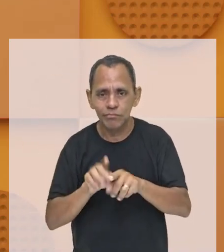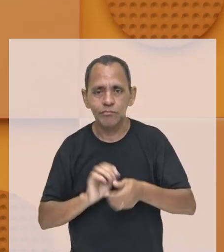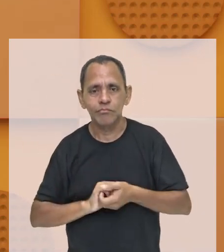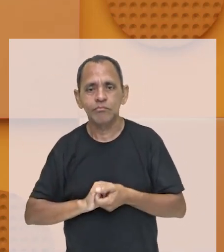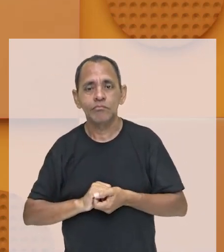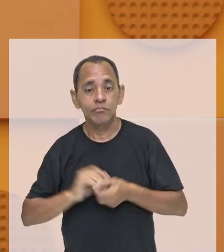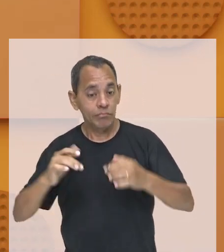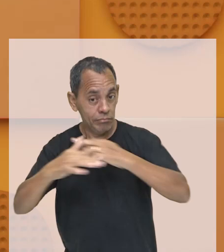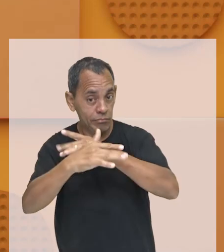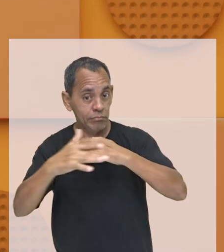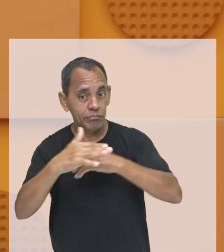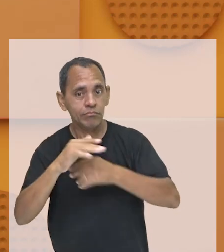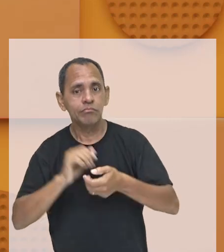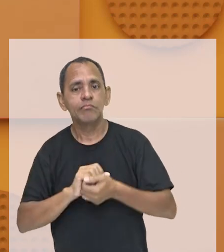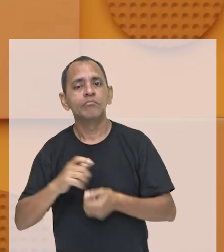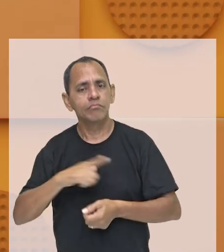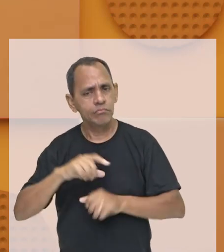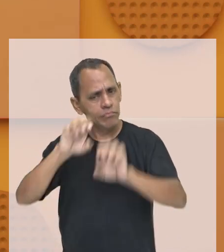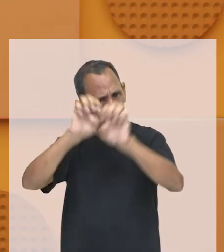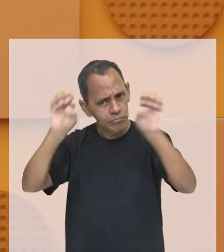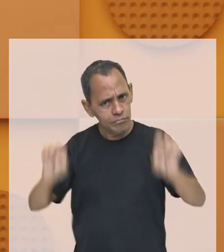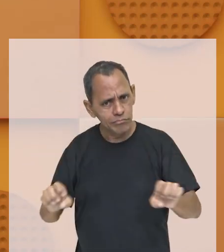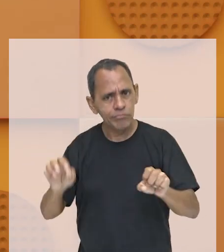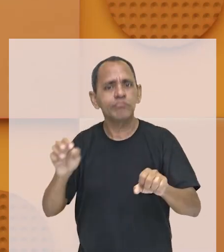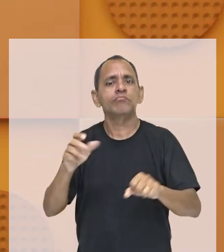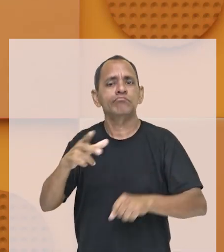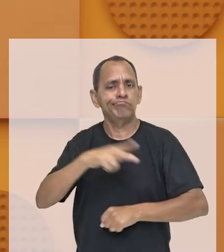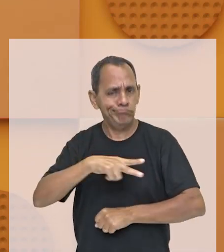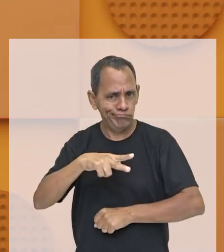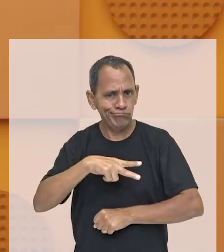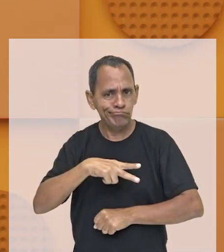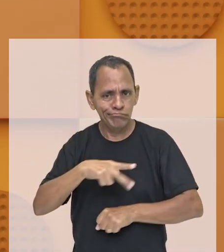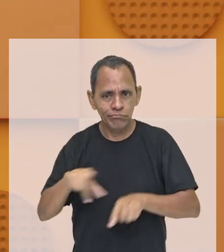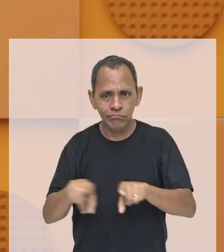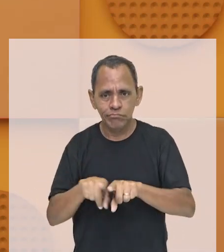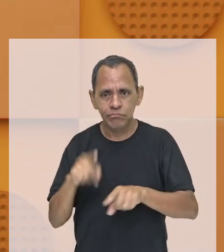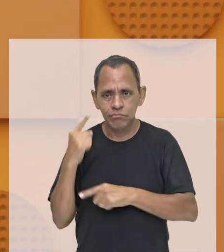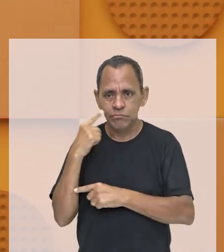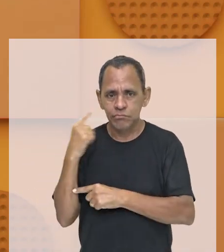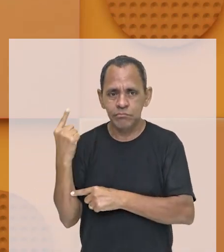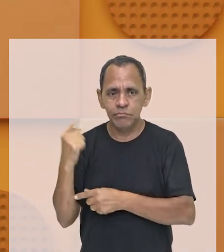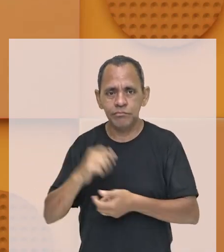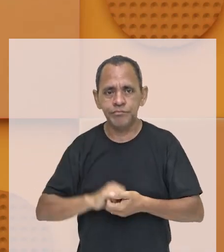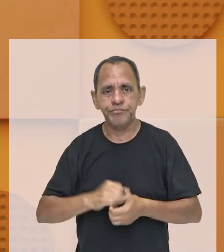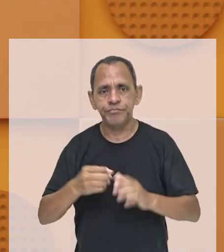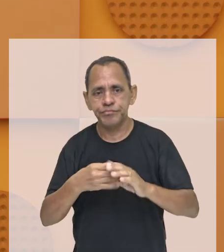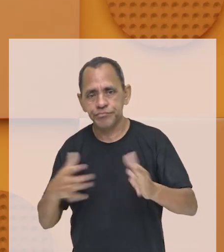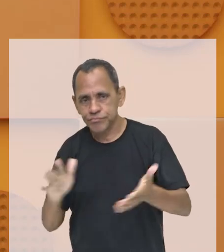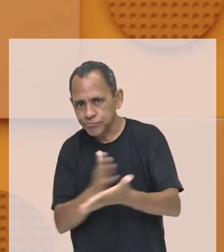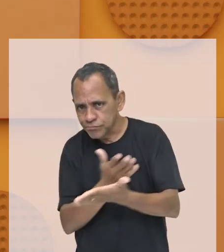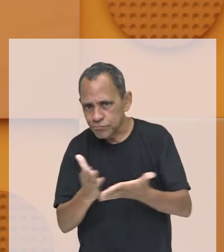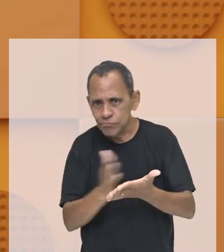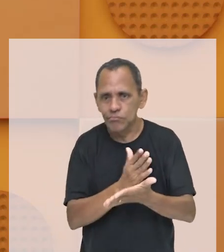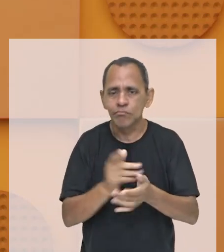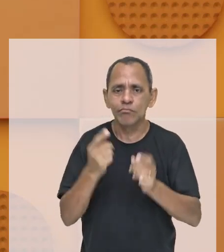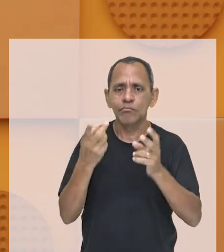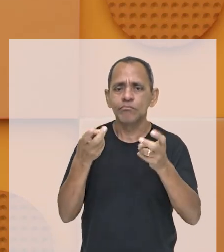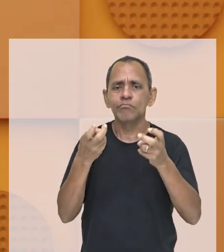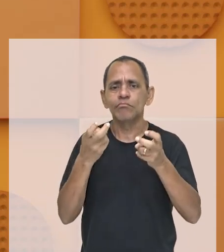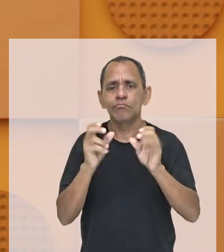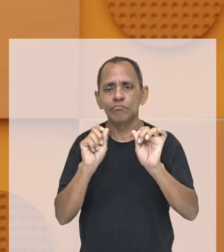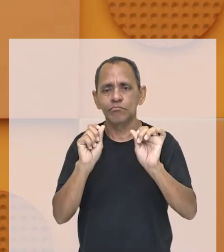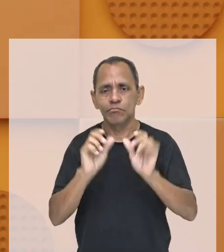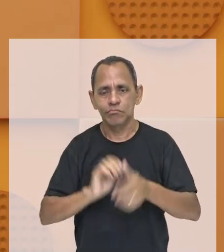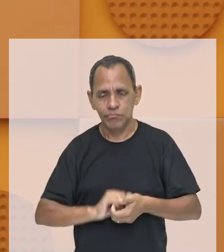base nessa particularidade, tudo bem? Vamos dar uma olhada aqui em algumas características.